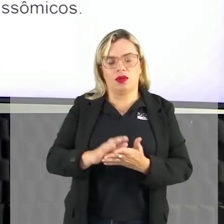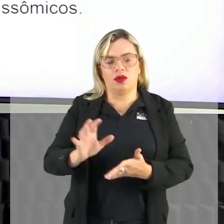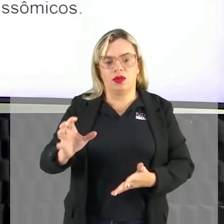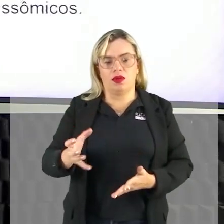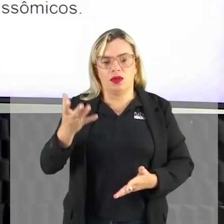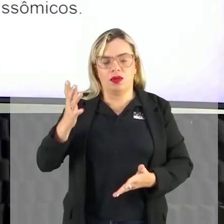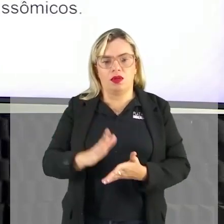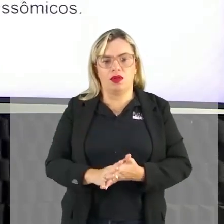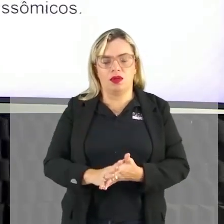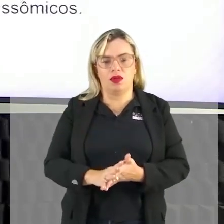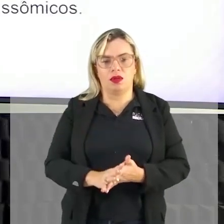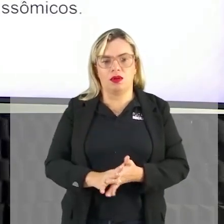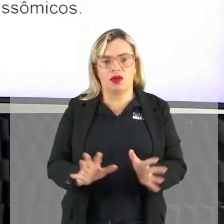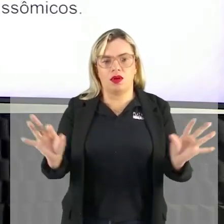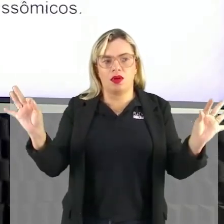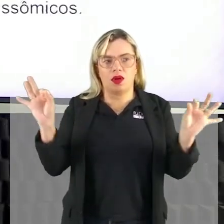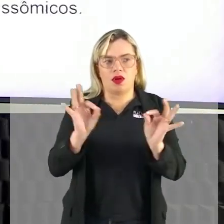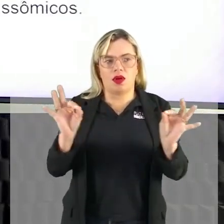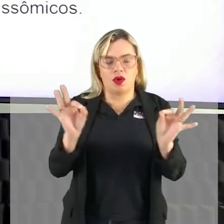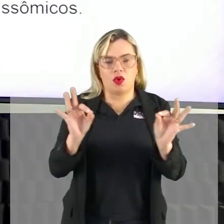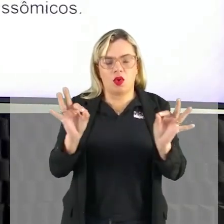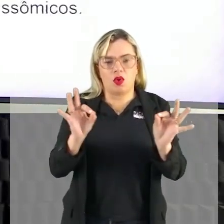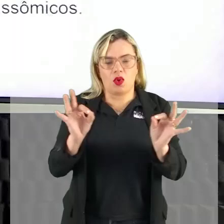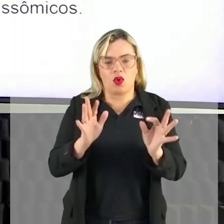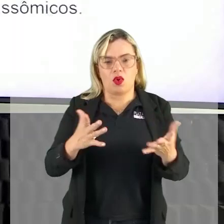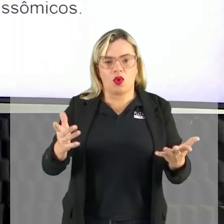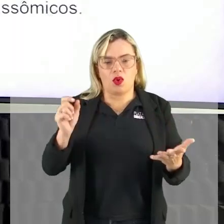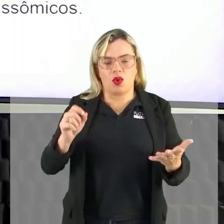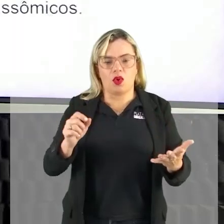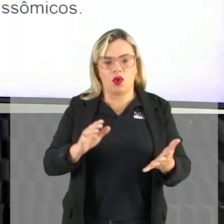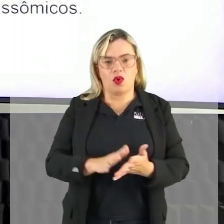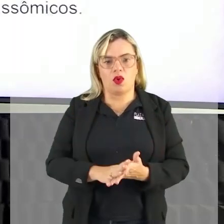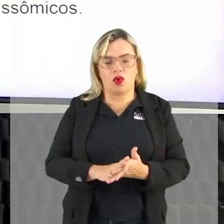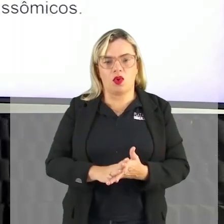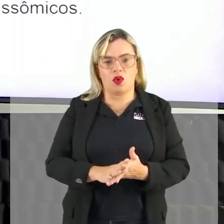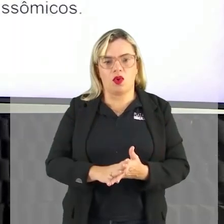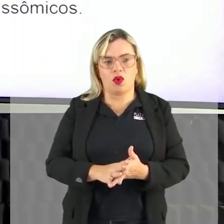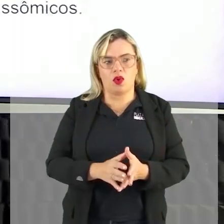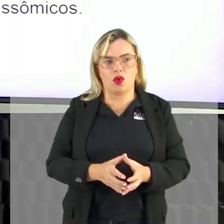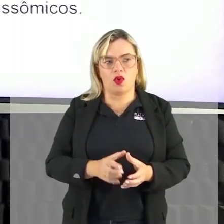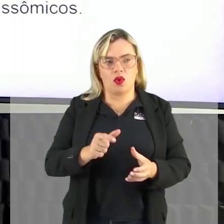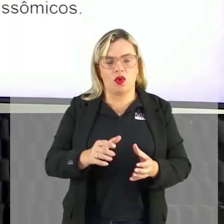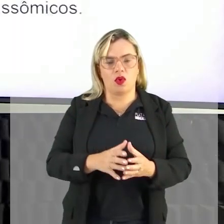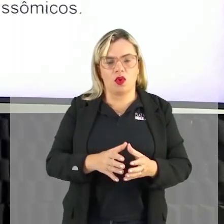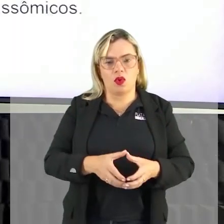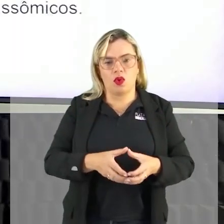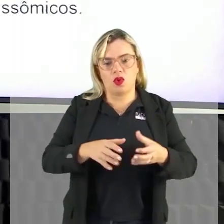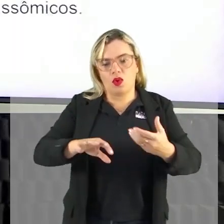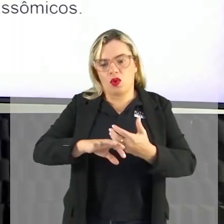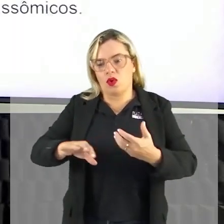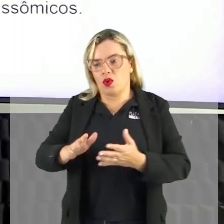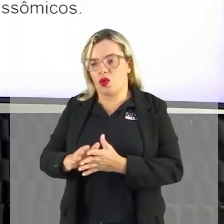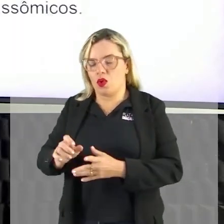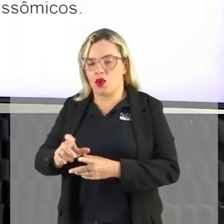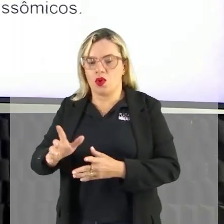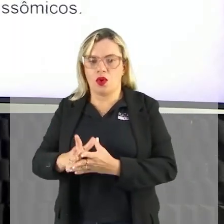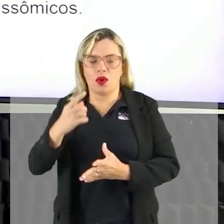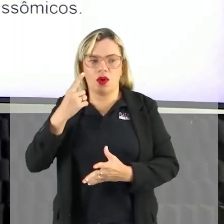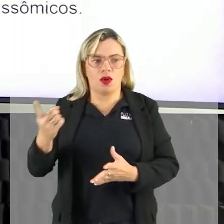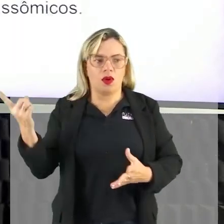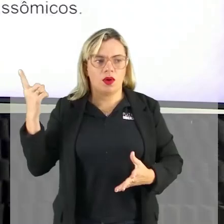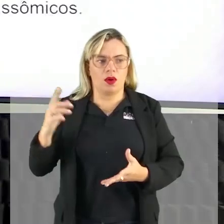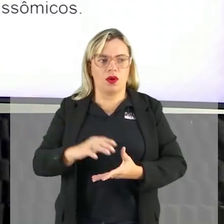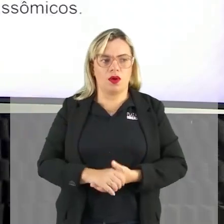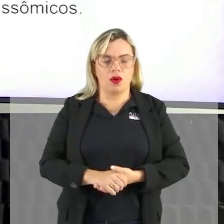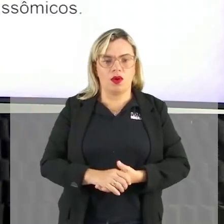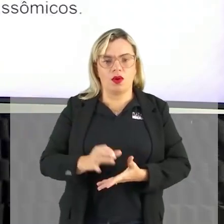de vir nenhum para cá e vir todo mundo para cá, ó, na hora de segregar. Digamos que isso aqui seja o